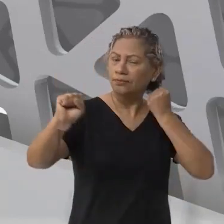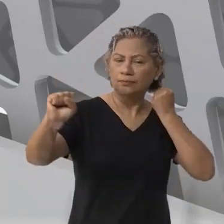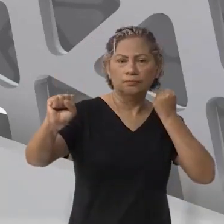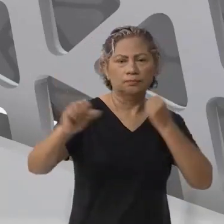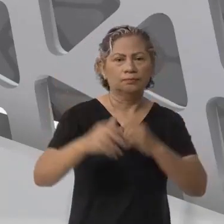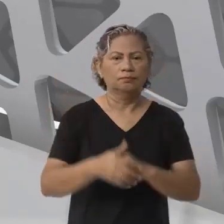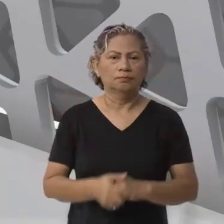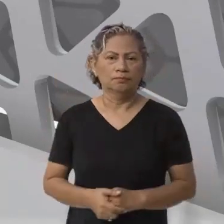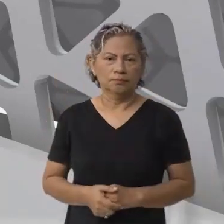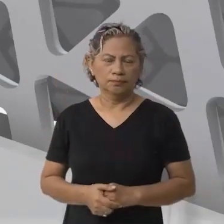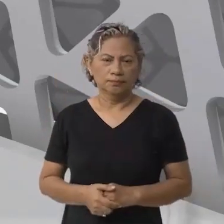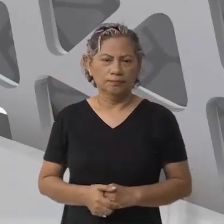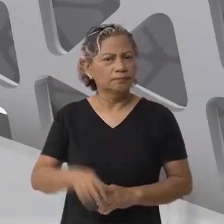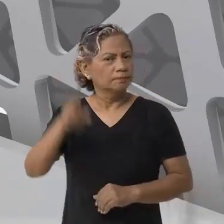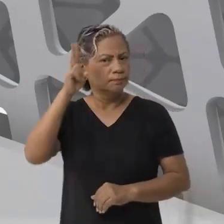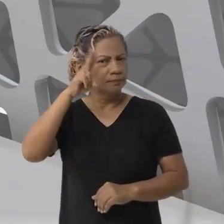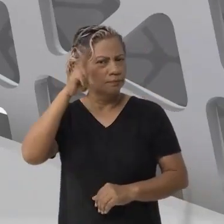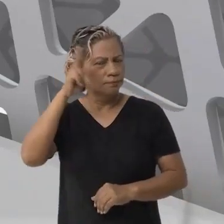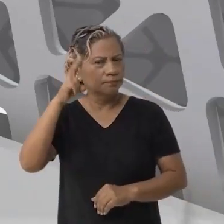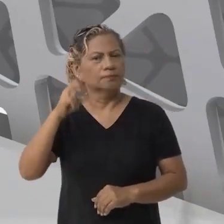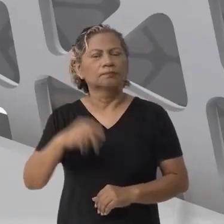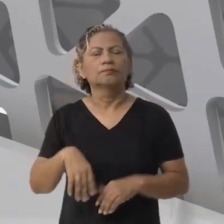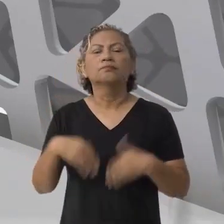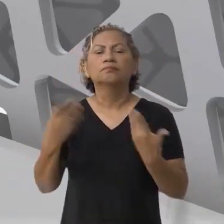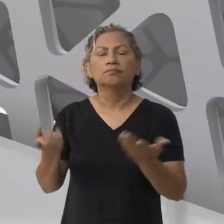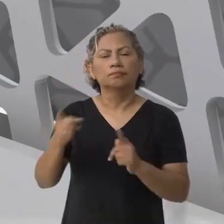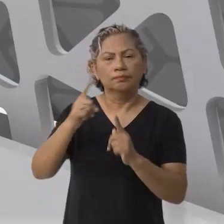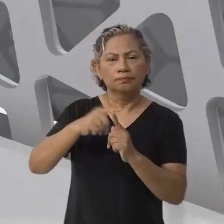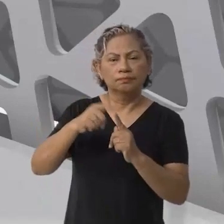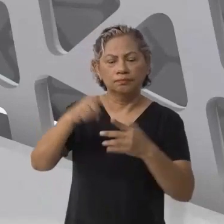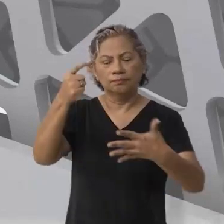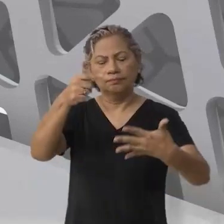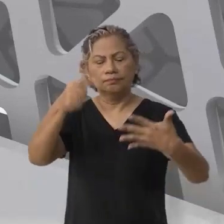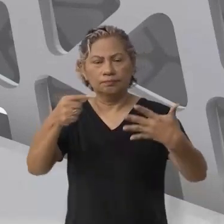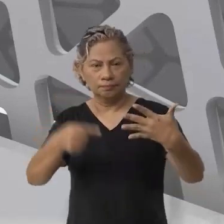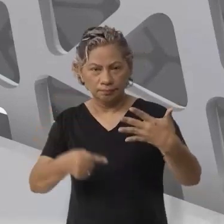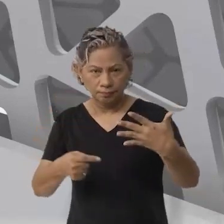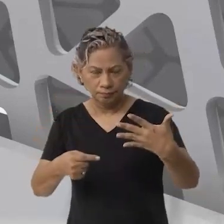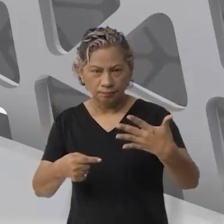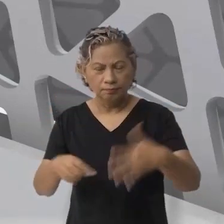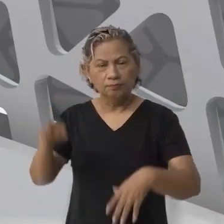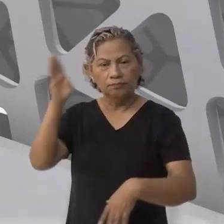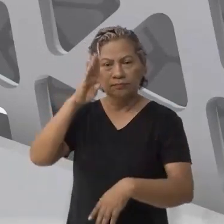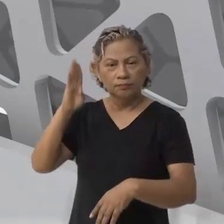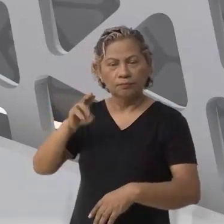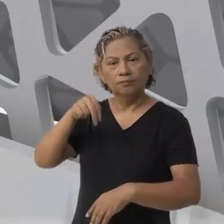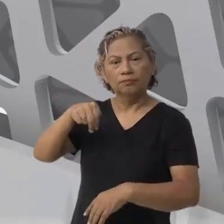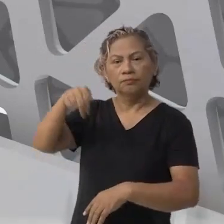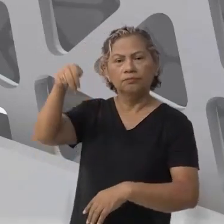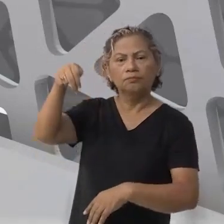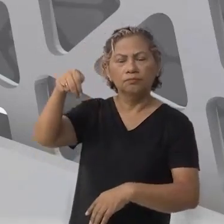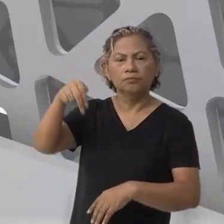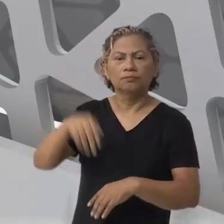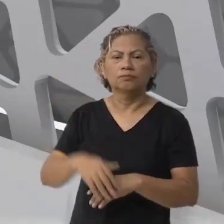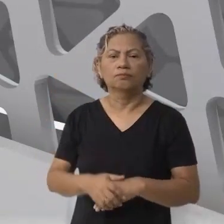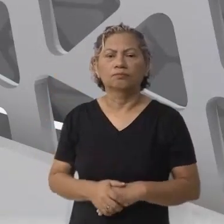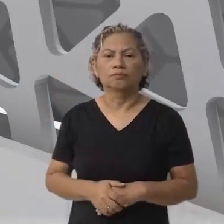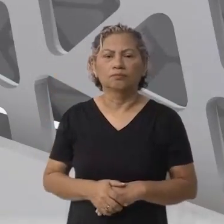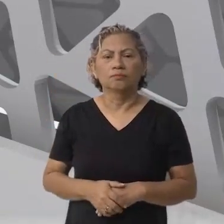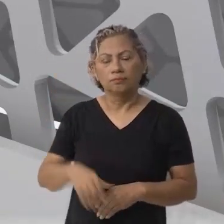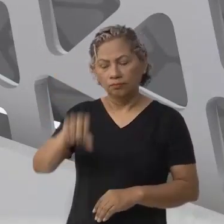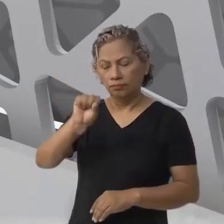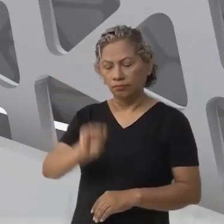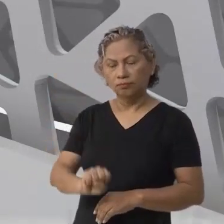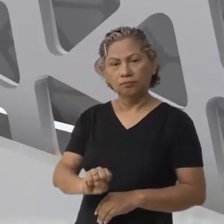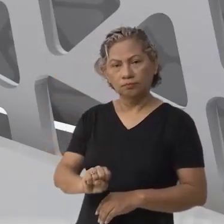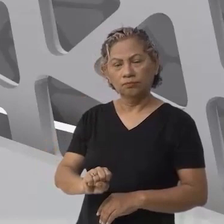tamanho continental. Então, a gente vai relembrar quais são esses nossos pontos extremos. Então, qual é o último ponto do Brasil ao norte? Qual é o